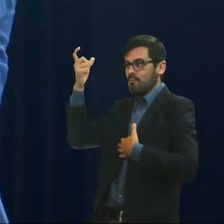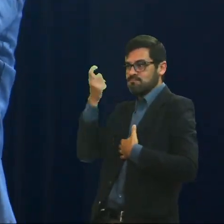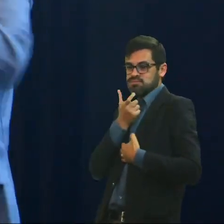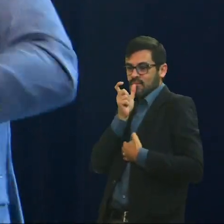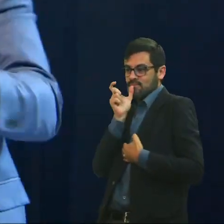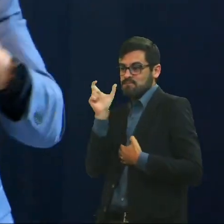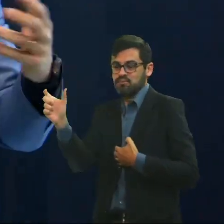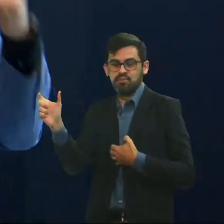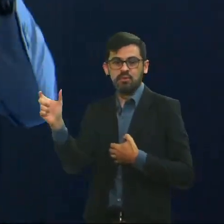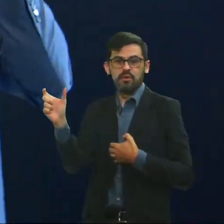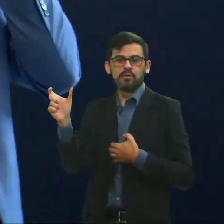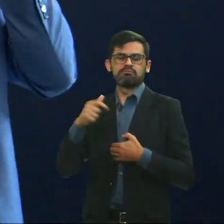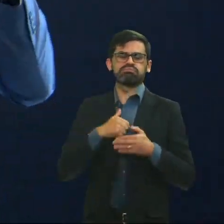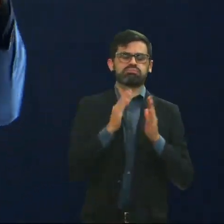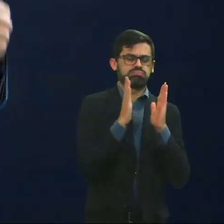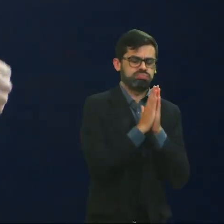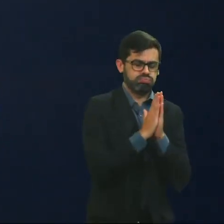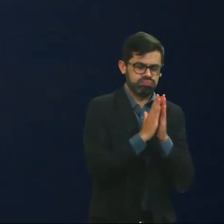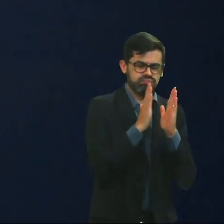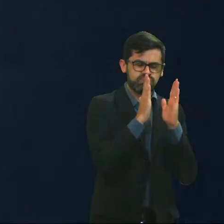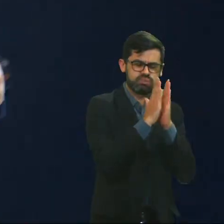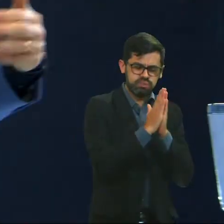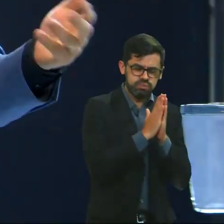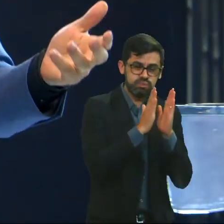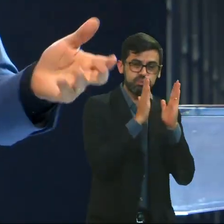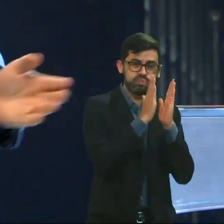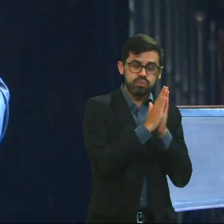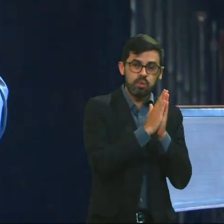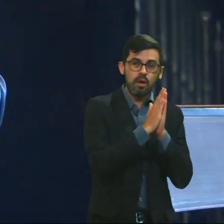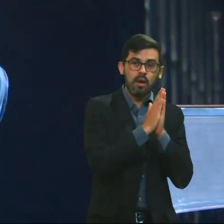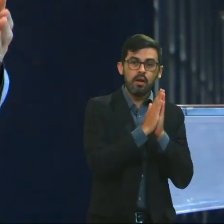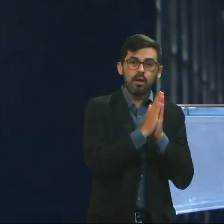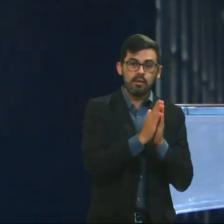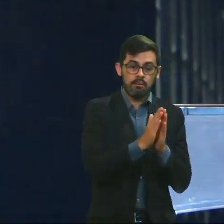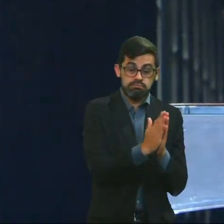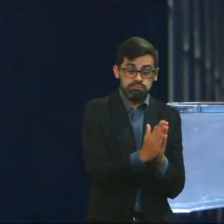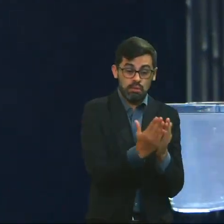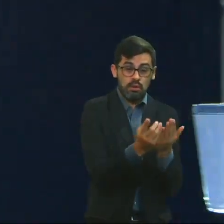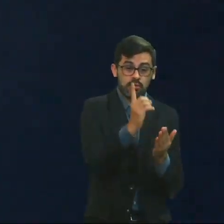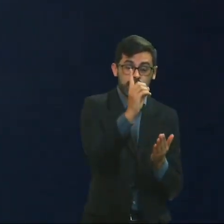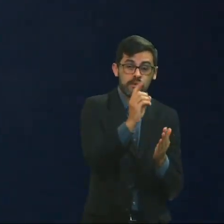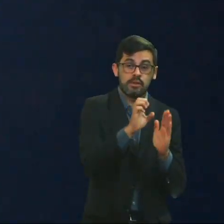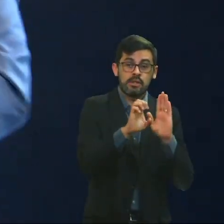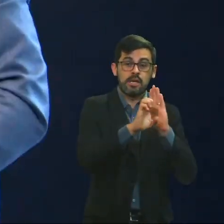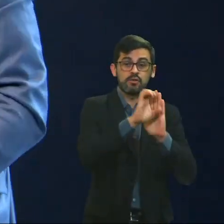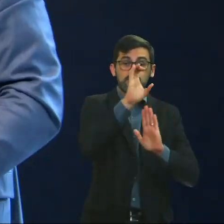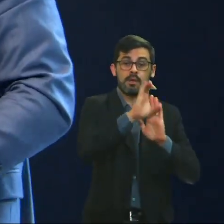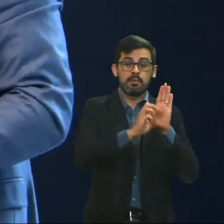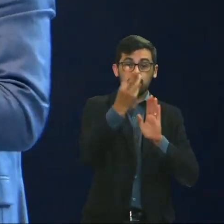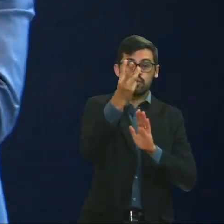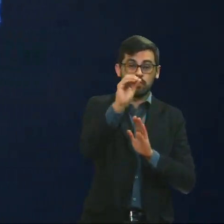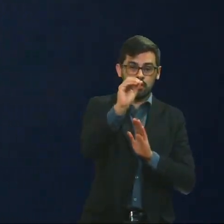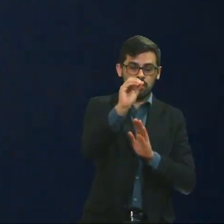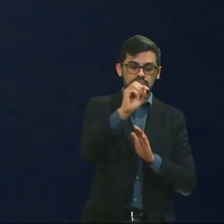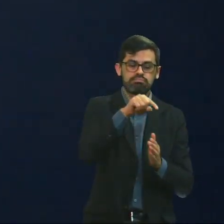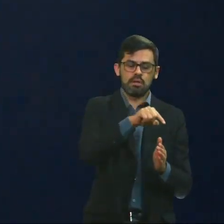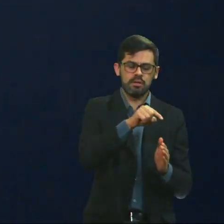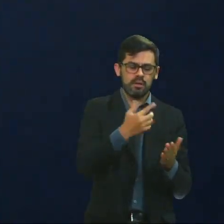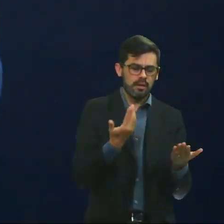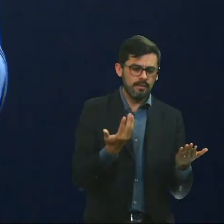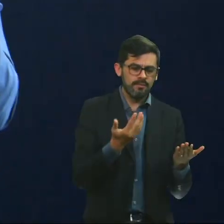santo. E ele começou a orar, e enquanto estava orando, a Bíblia estava aberta em Êxodo capítulo 30. E